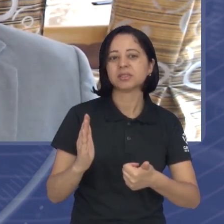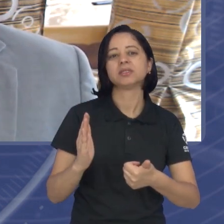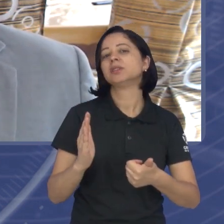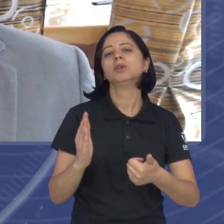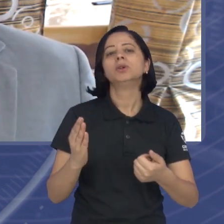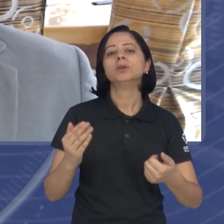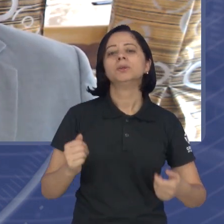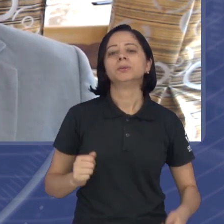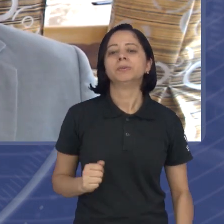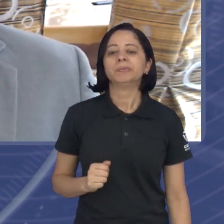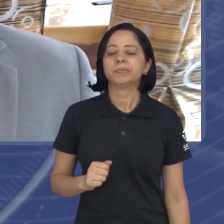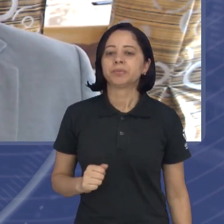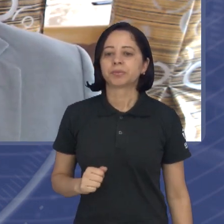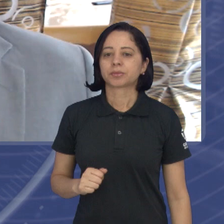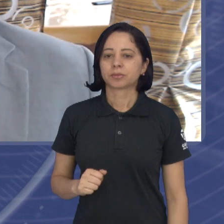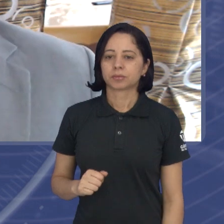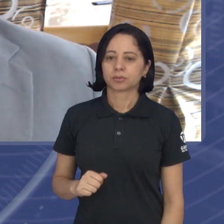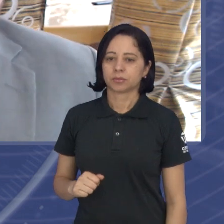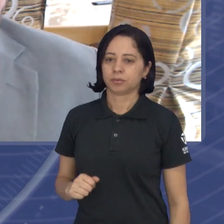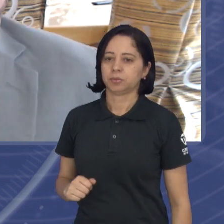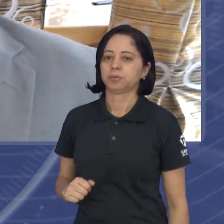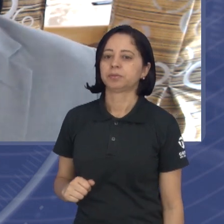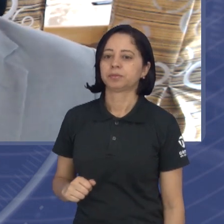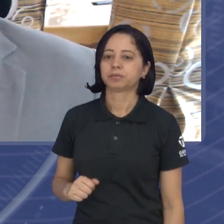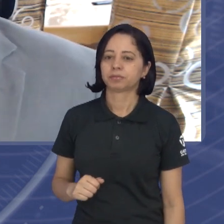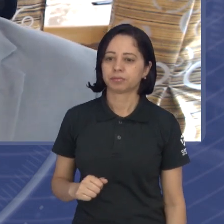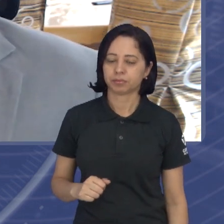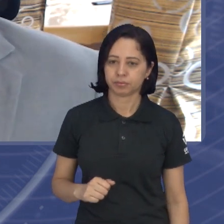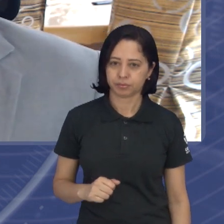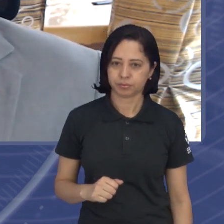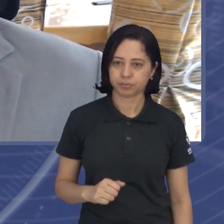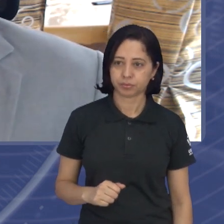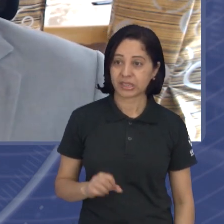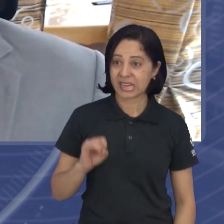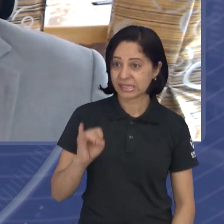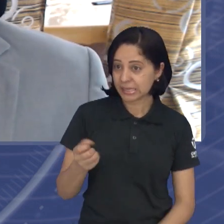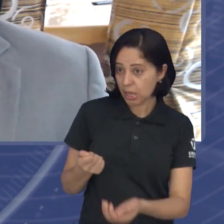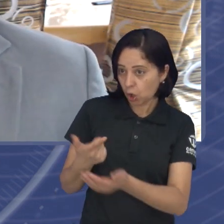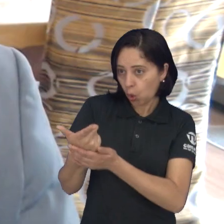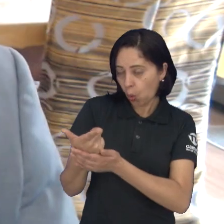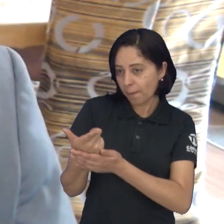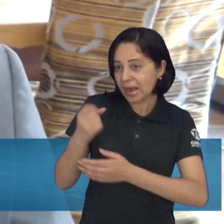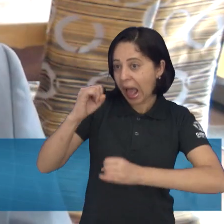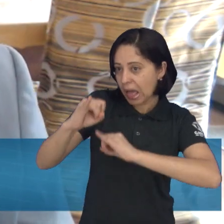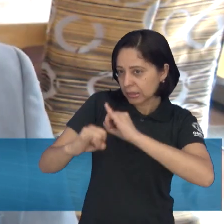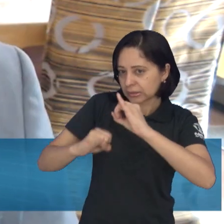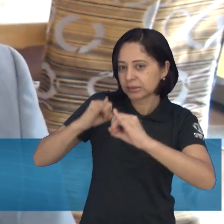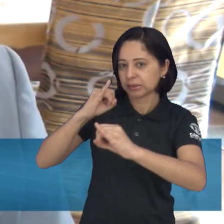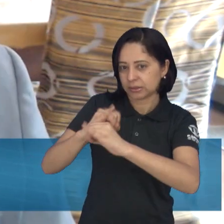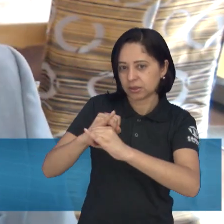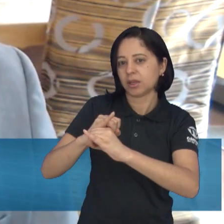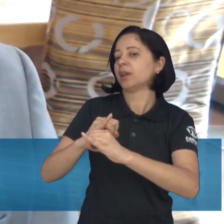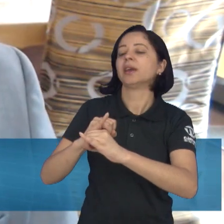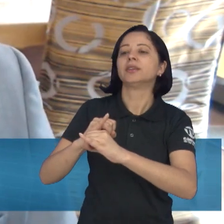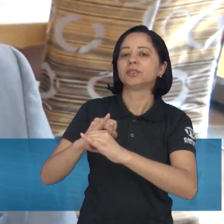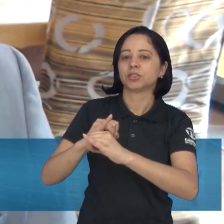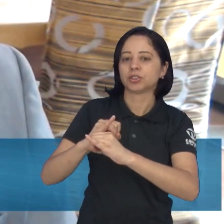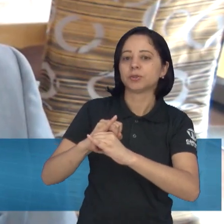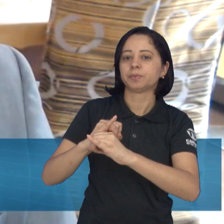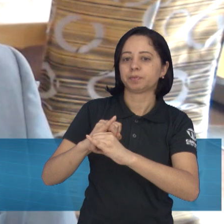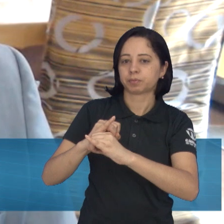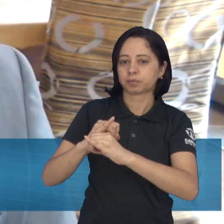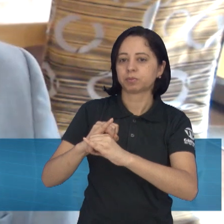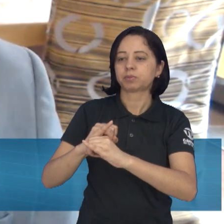para isso? Perfeito. As compras online, elas são privilegiadas